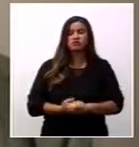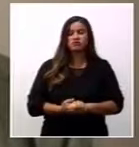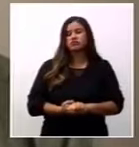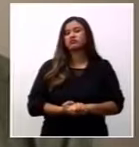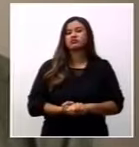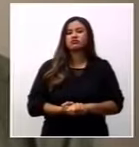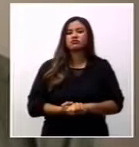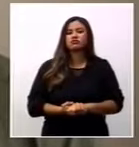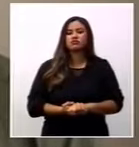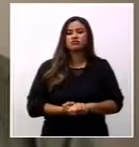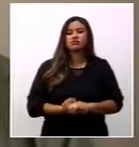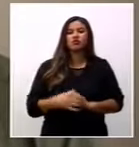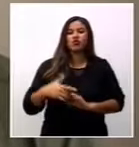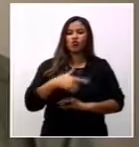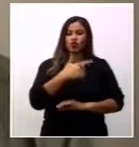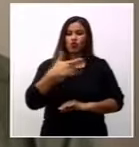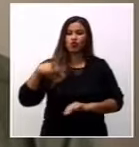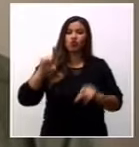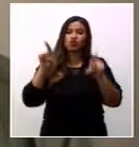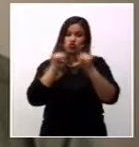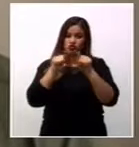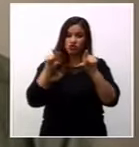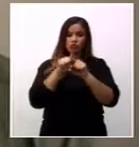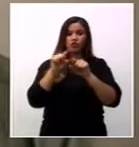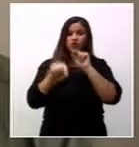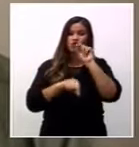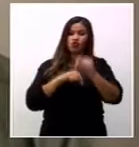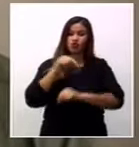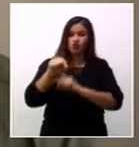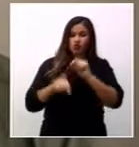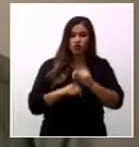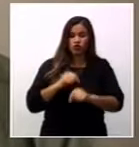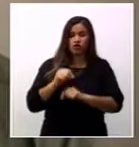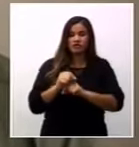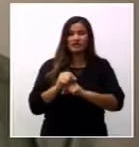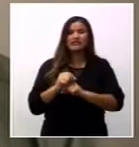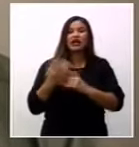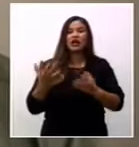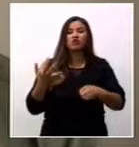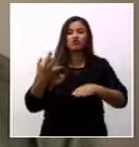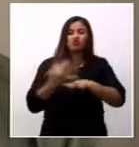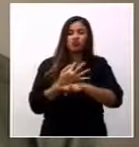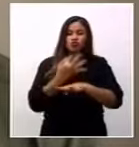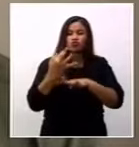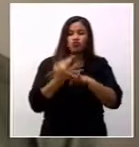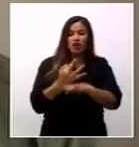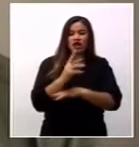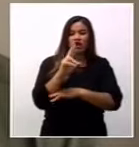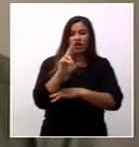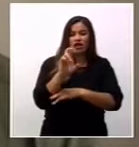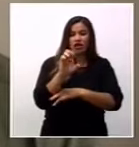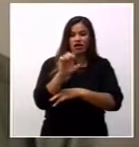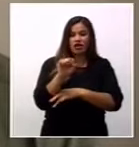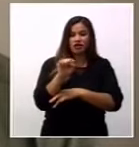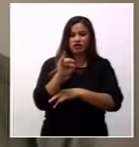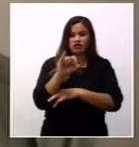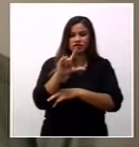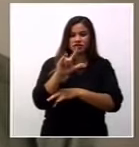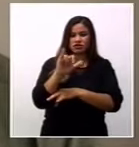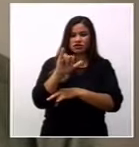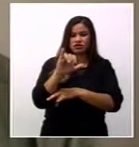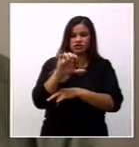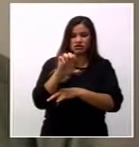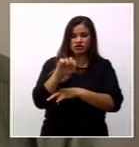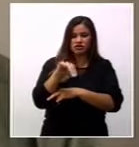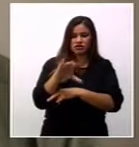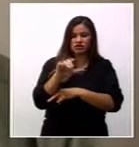na questão de redução de riscos e desastres é a questão da resiliência. A resiliência, ela vem de um termo